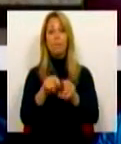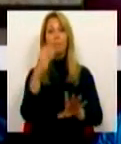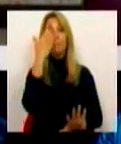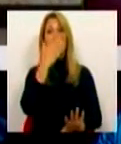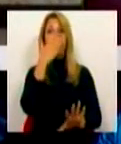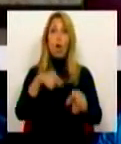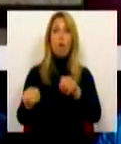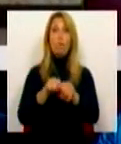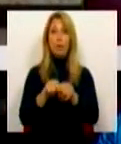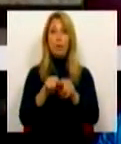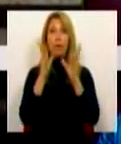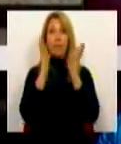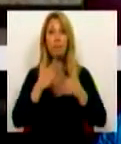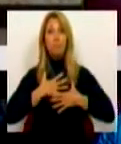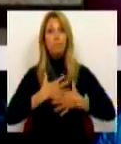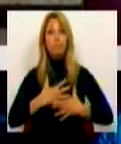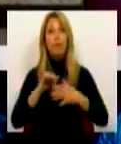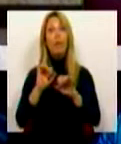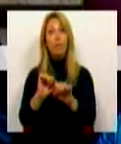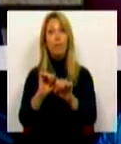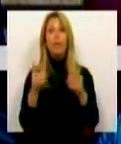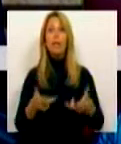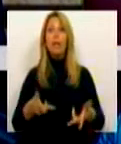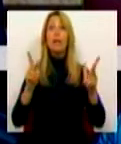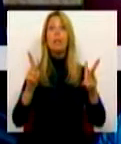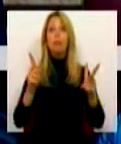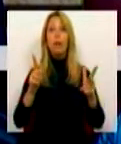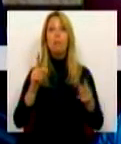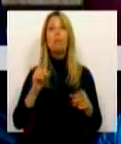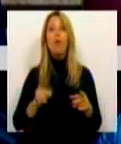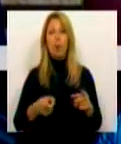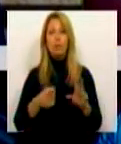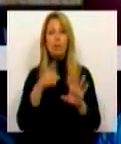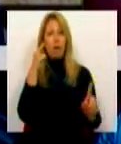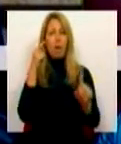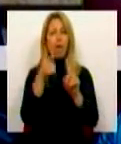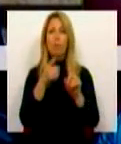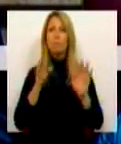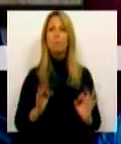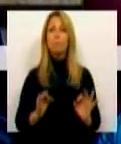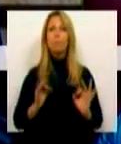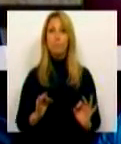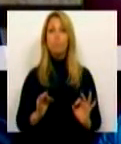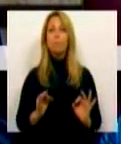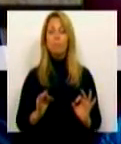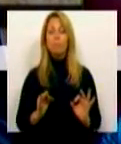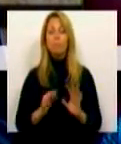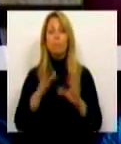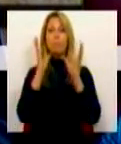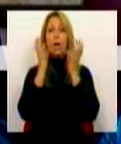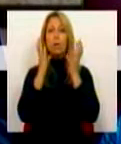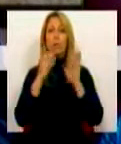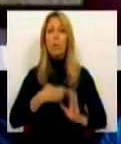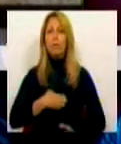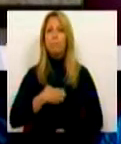era a vocação de Mário Soares, a liberdade era a sua causa. Mário Soares tinha a intuição